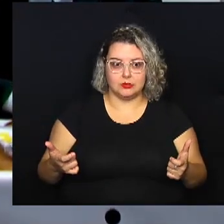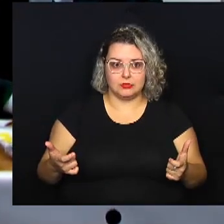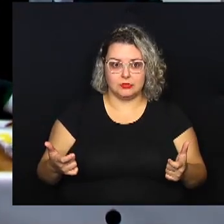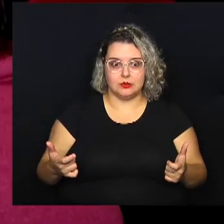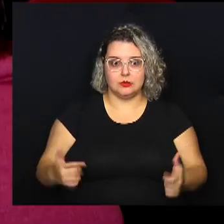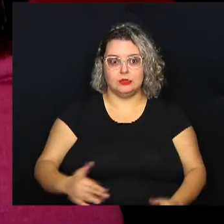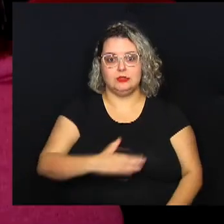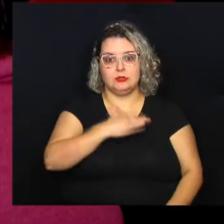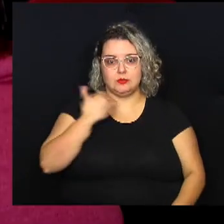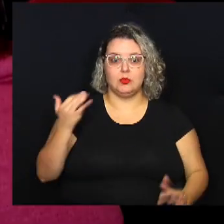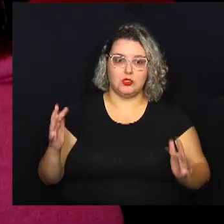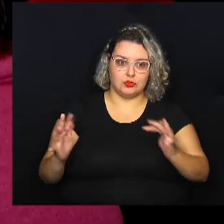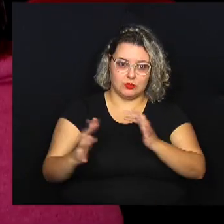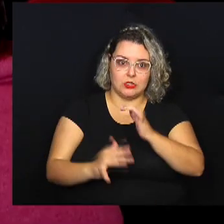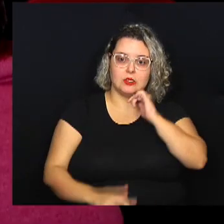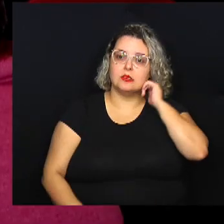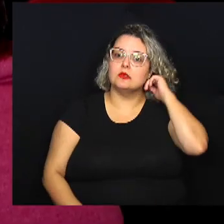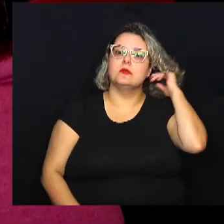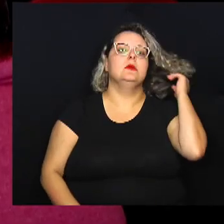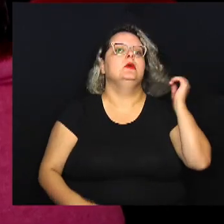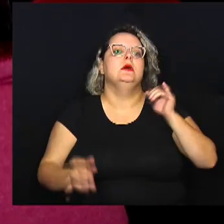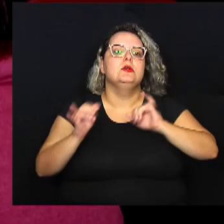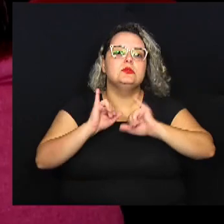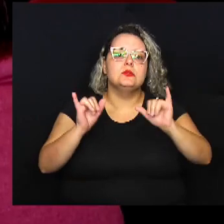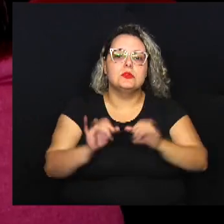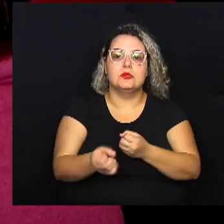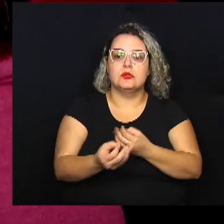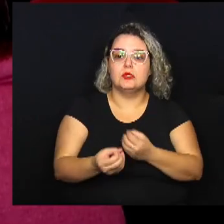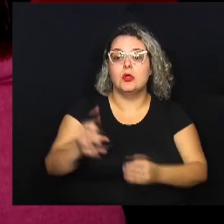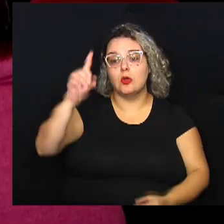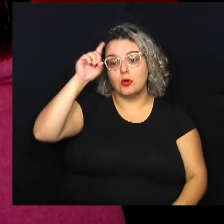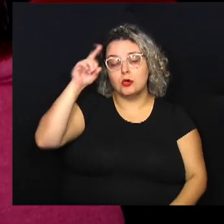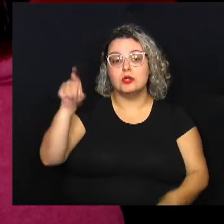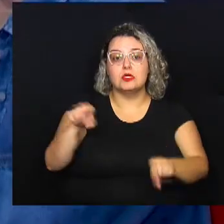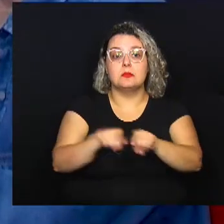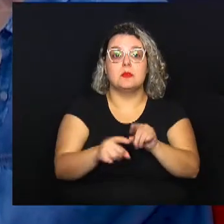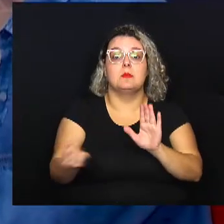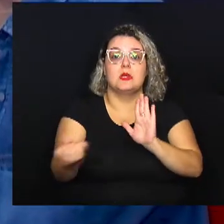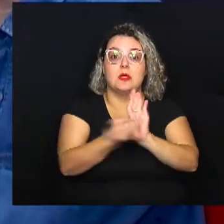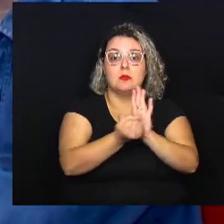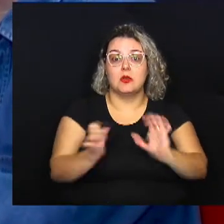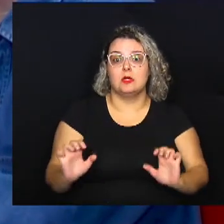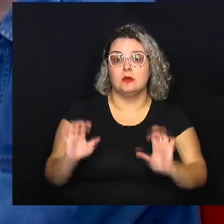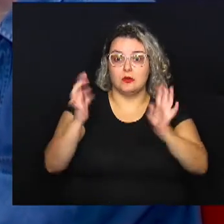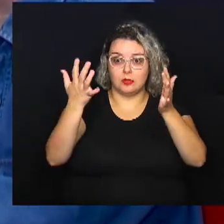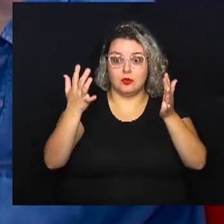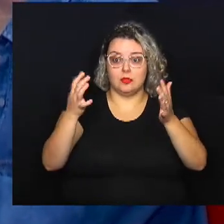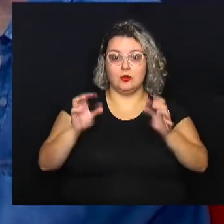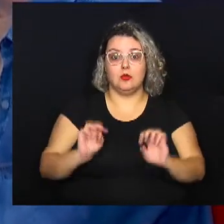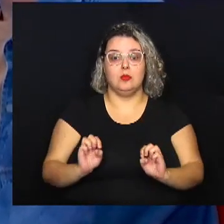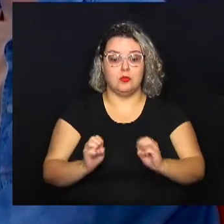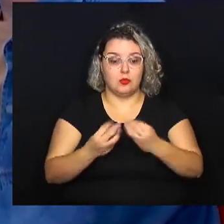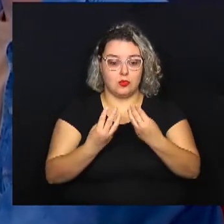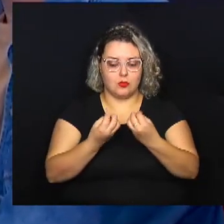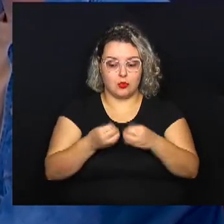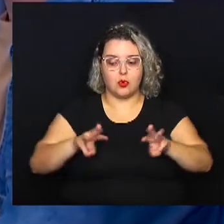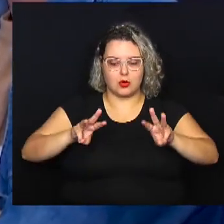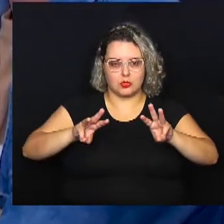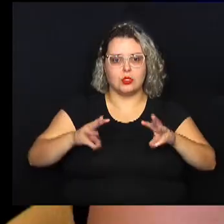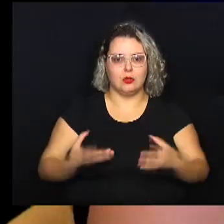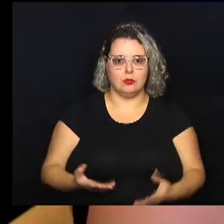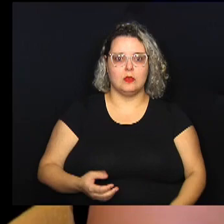mortes de pedestres. Além da divulgação dos dados, o dia também foi marcado pelo evento, o Workshop de Segurança Viária